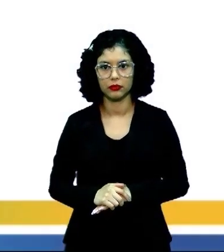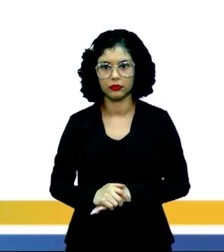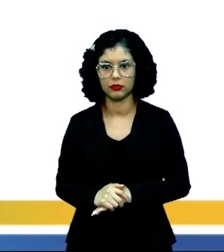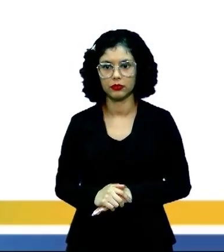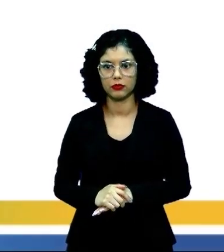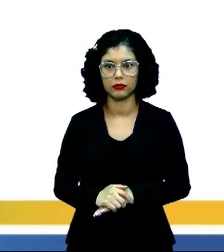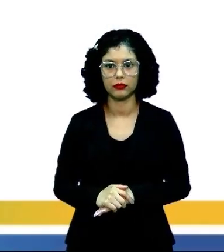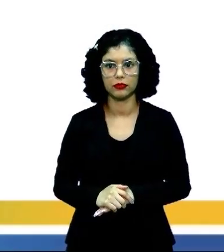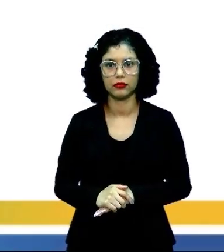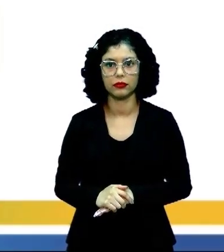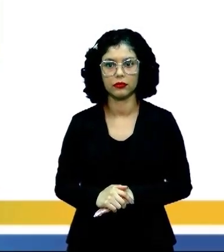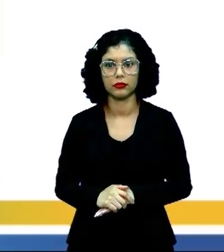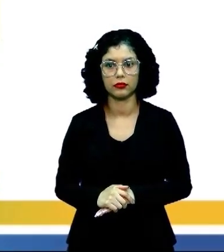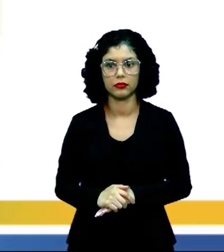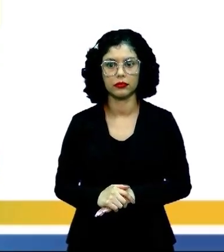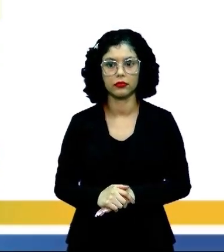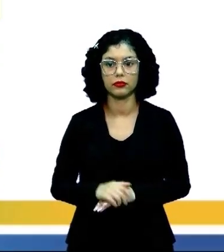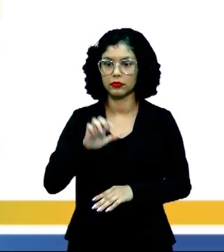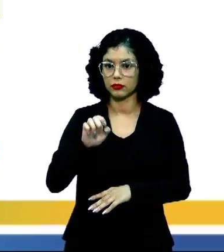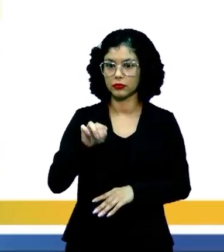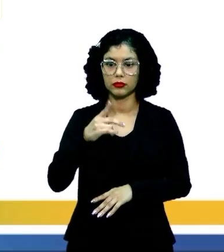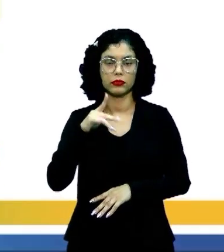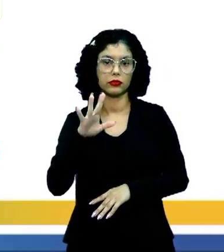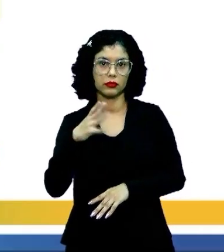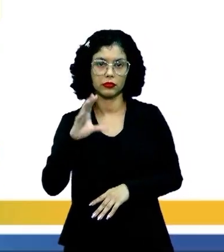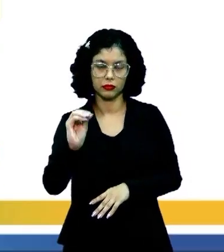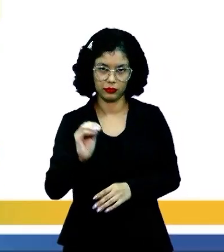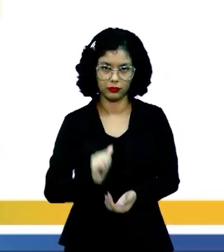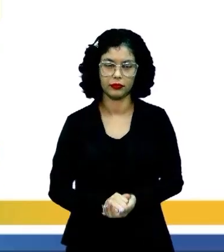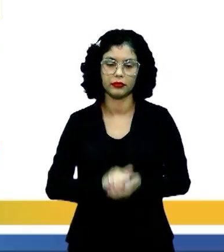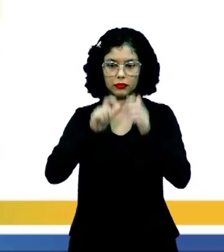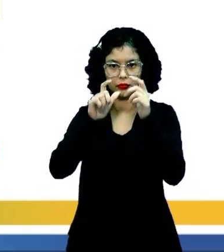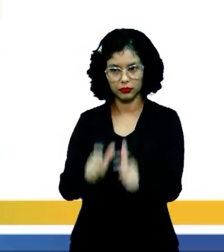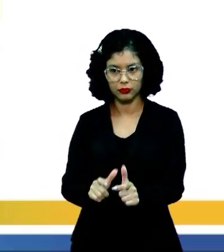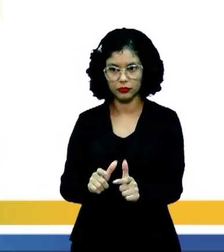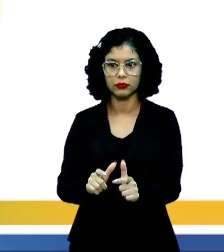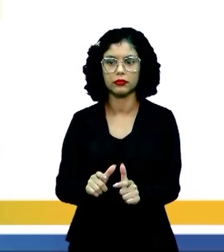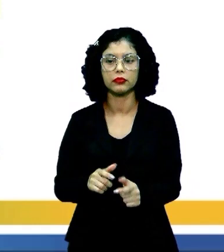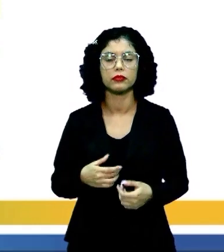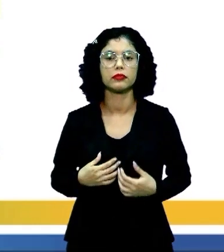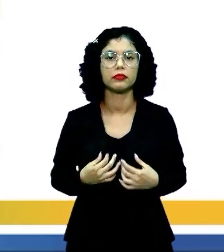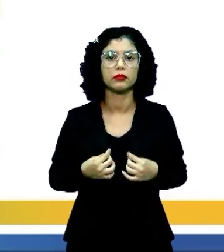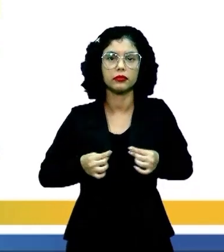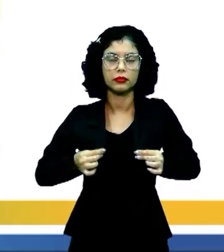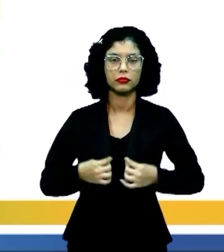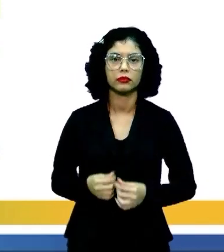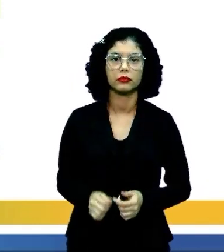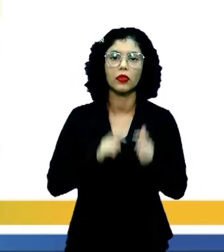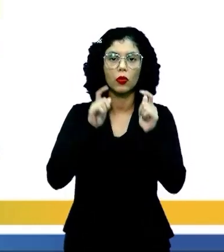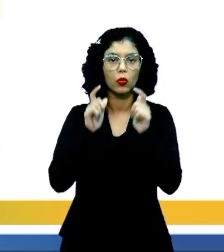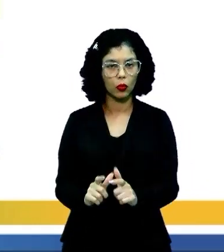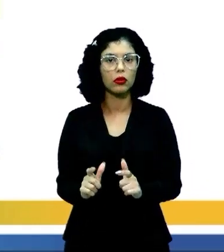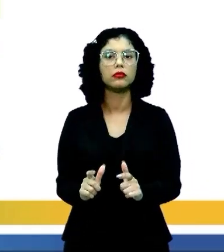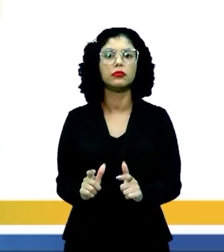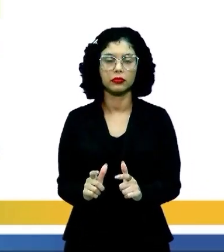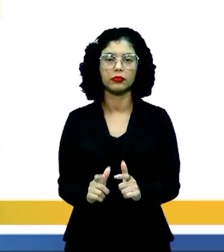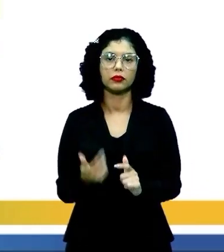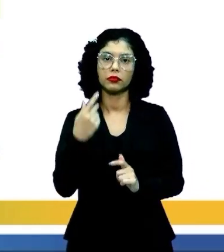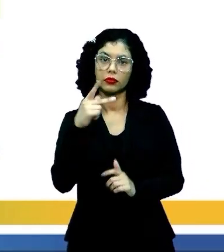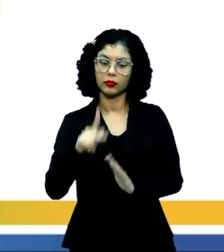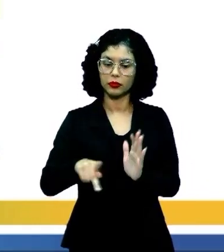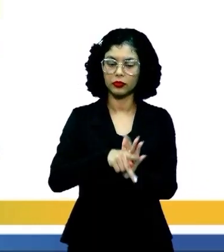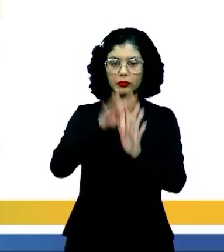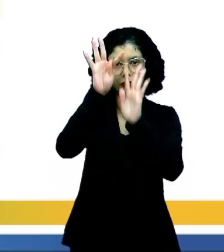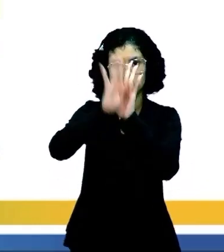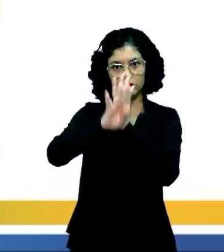o espaço, não é? O espaço. Espaço é a localidade em que o seu